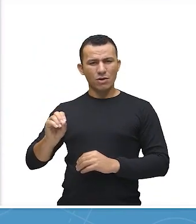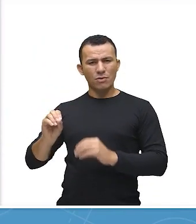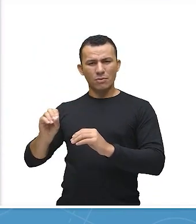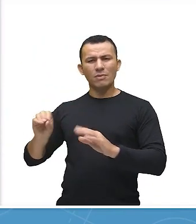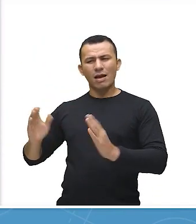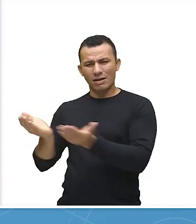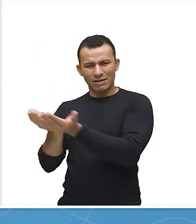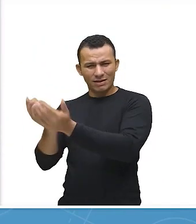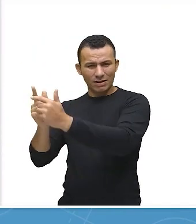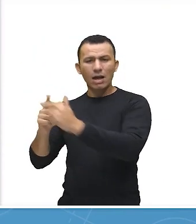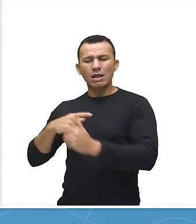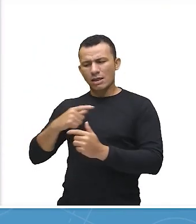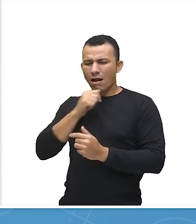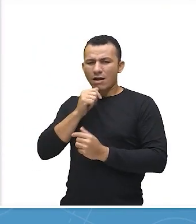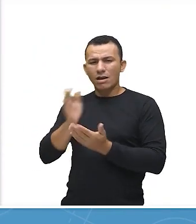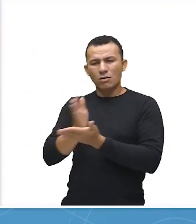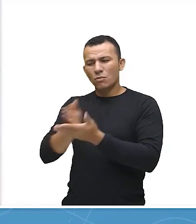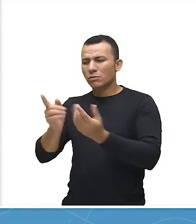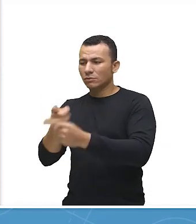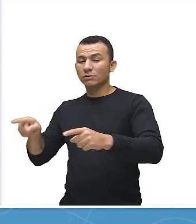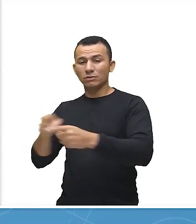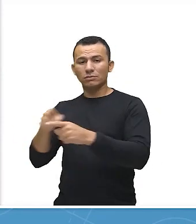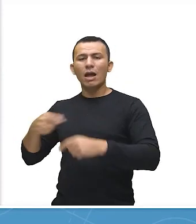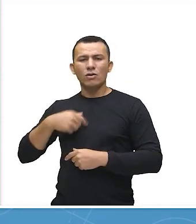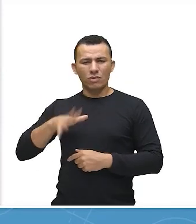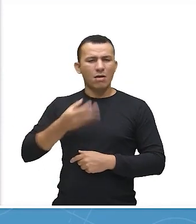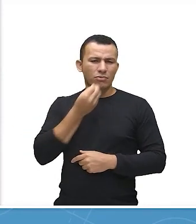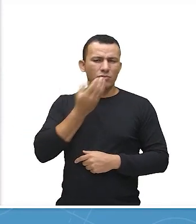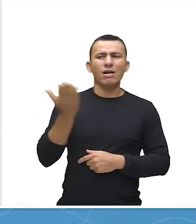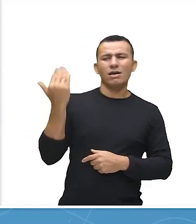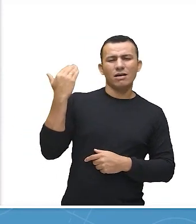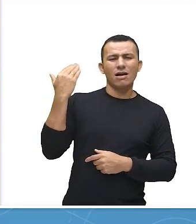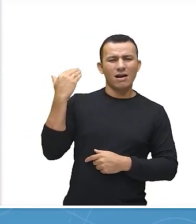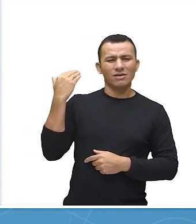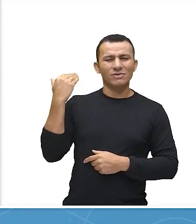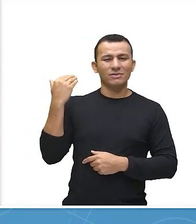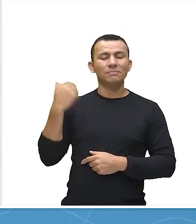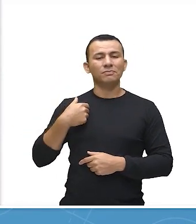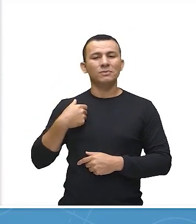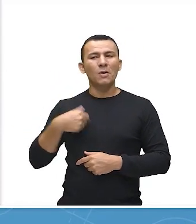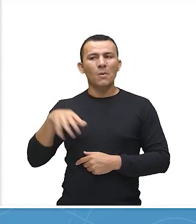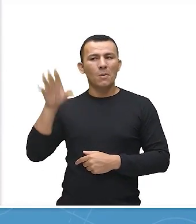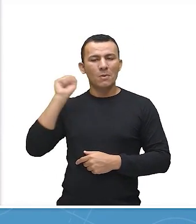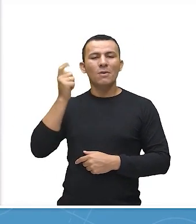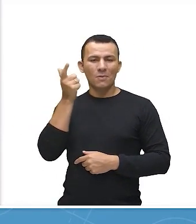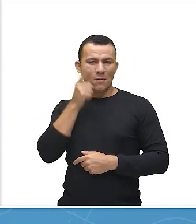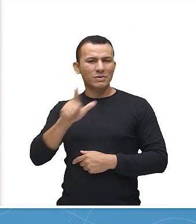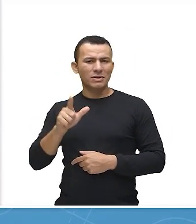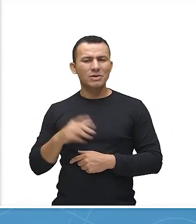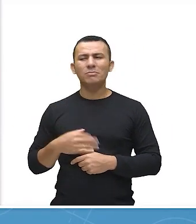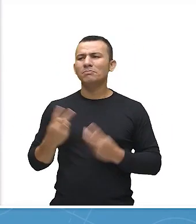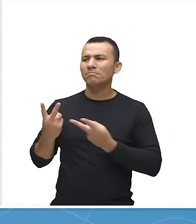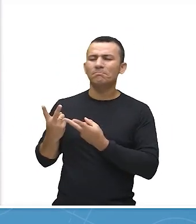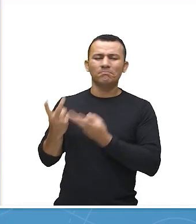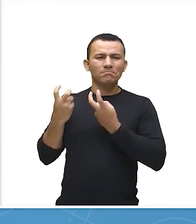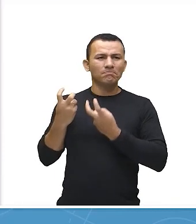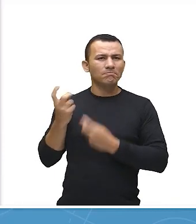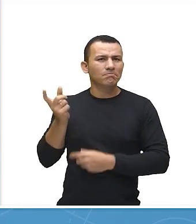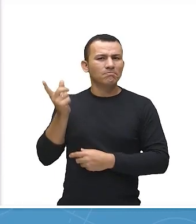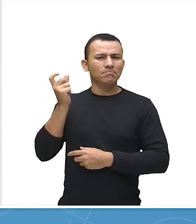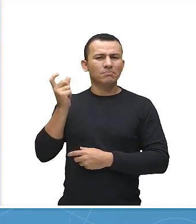de canto gregoriano, né? São Gregório. Ele foi também eleito papa em 590. Então, ele